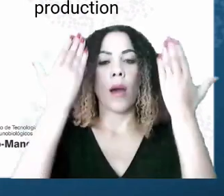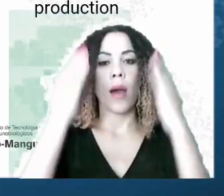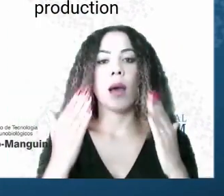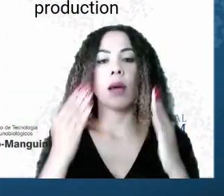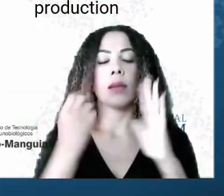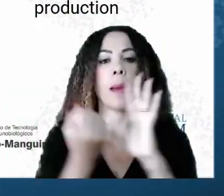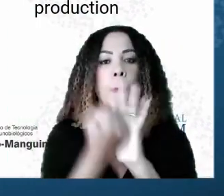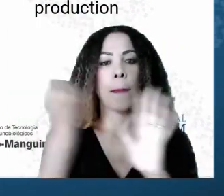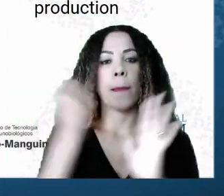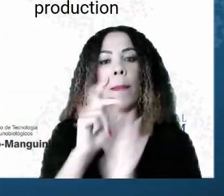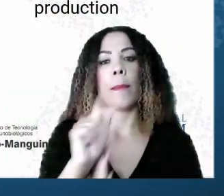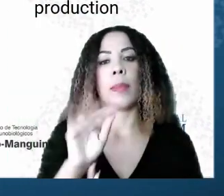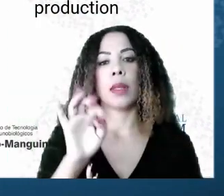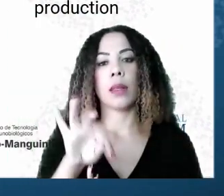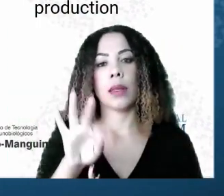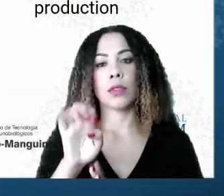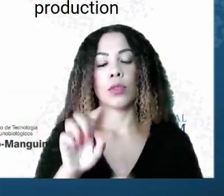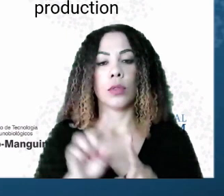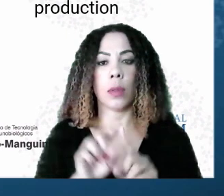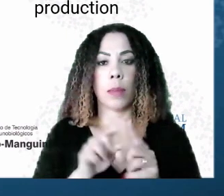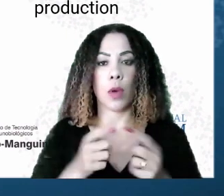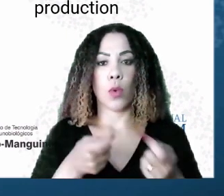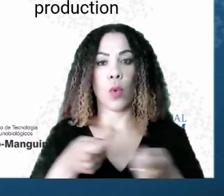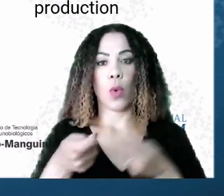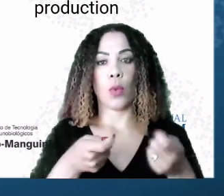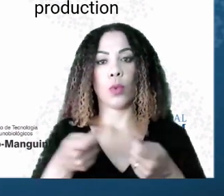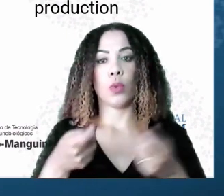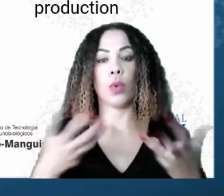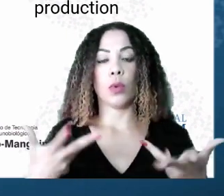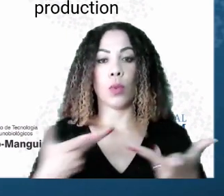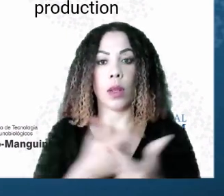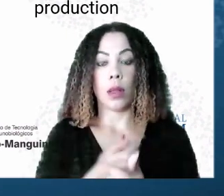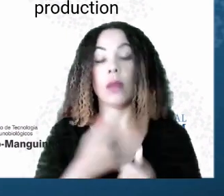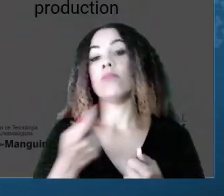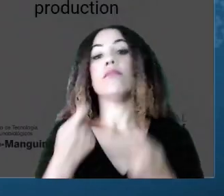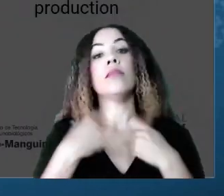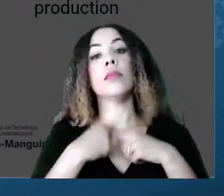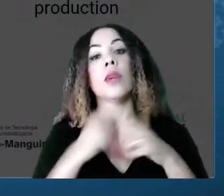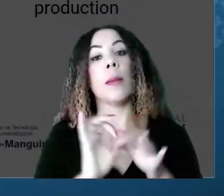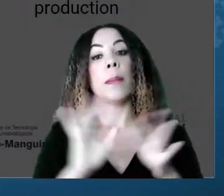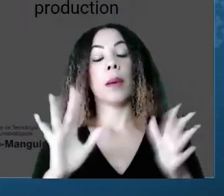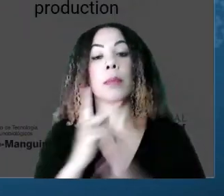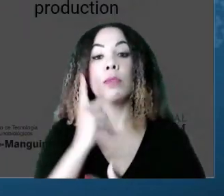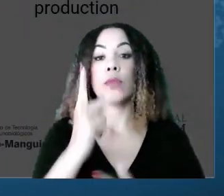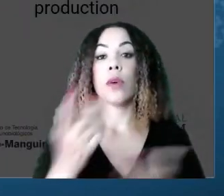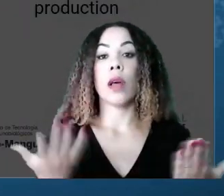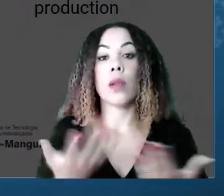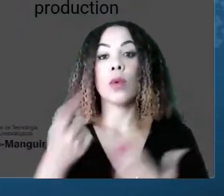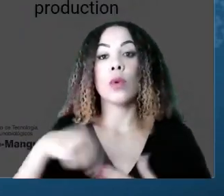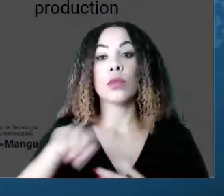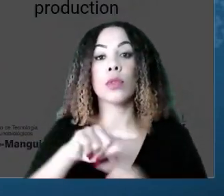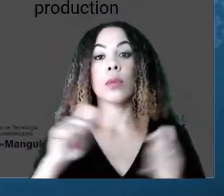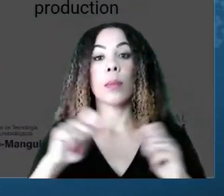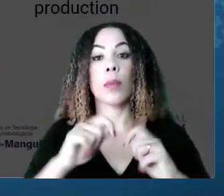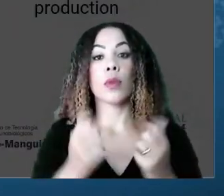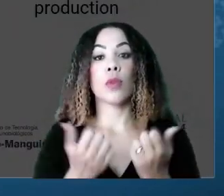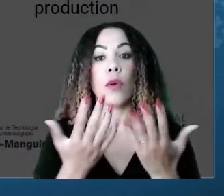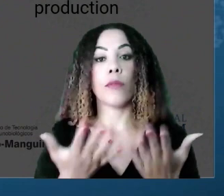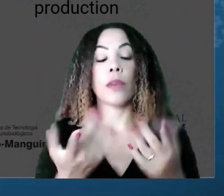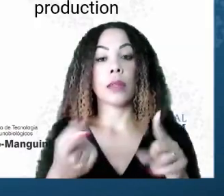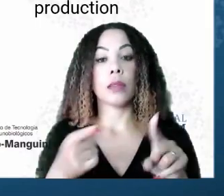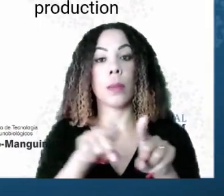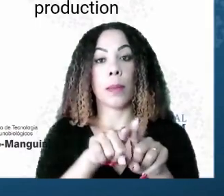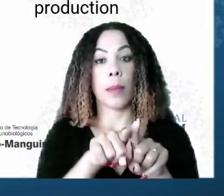patentes, de controle de qualidade, nos permite dizer hoje que nós podemos oferecer, em parceria ou